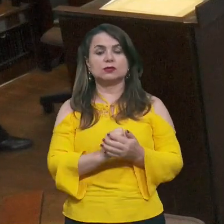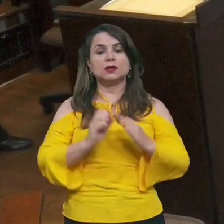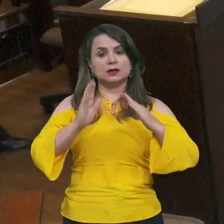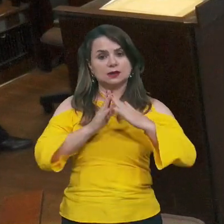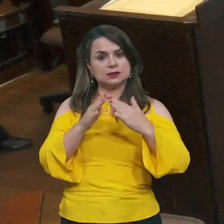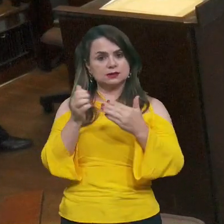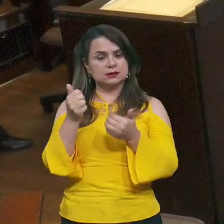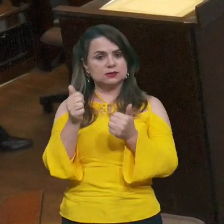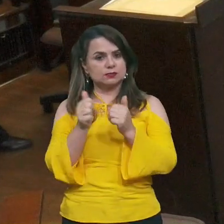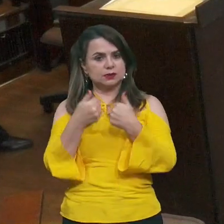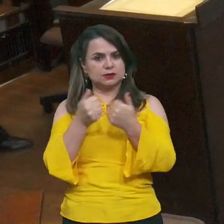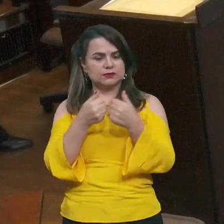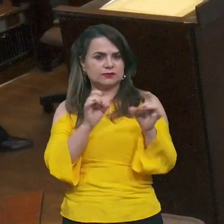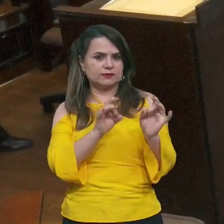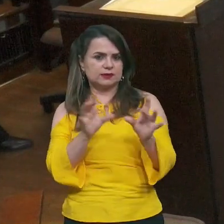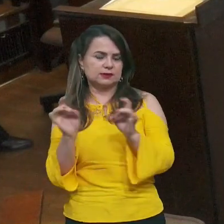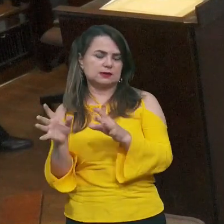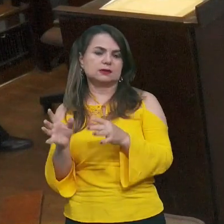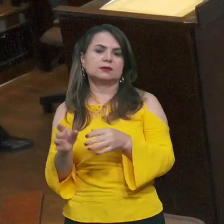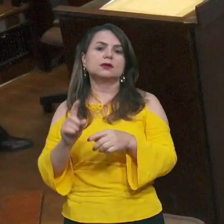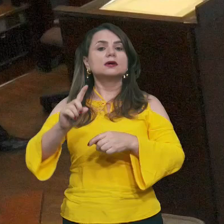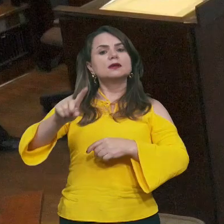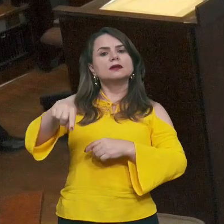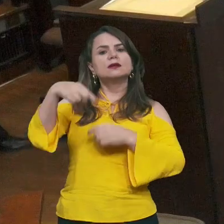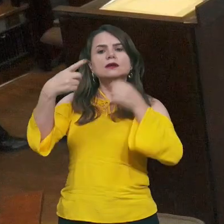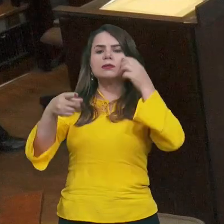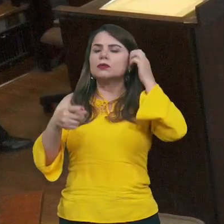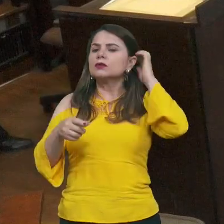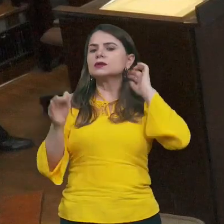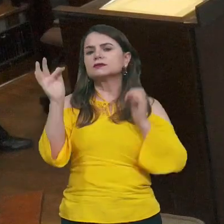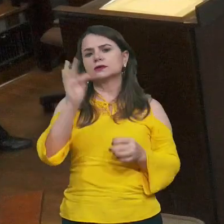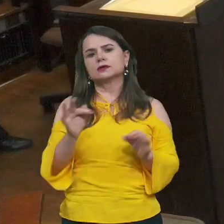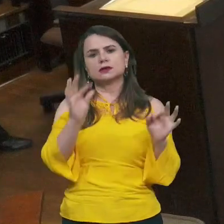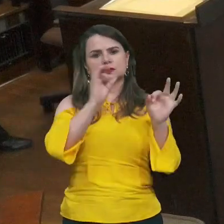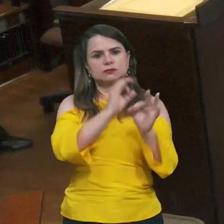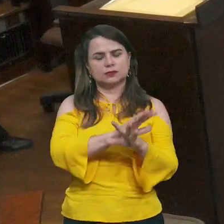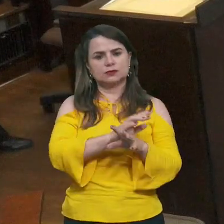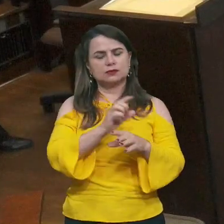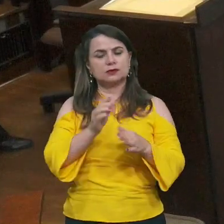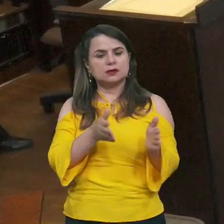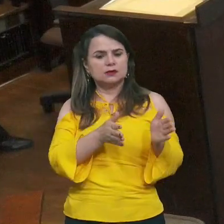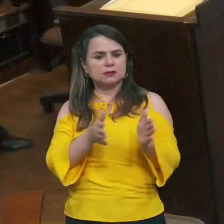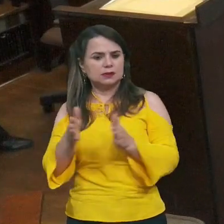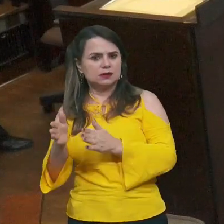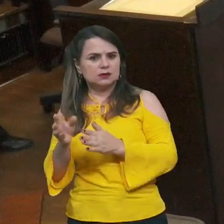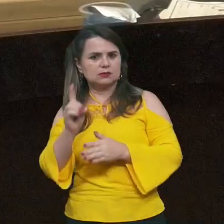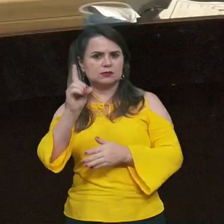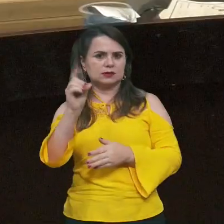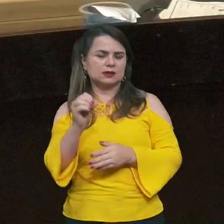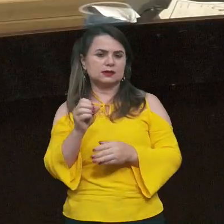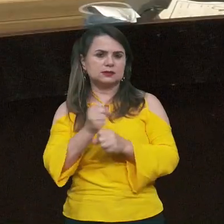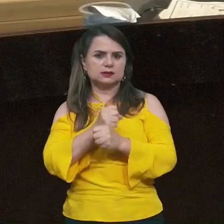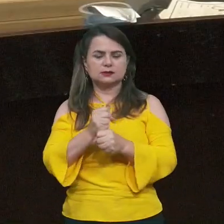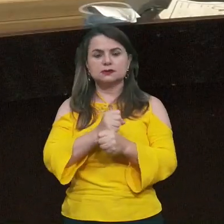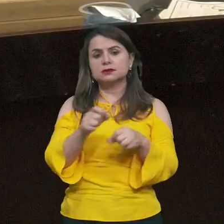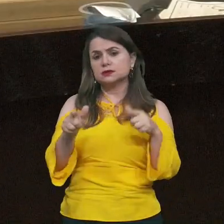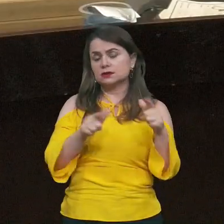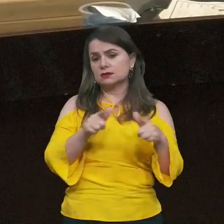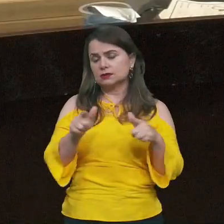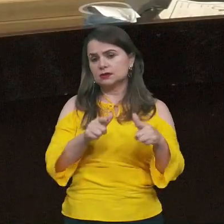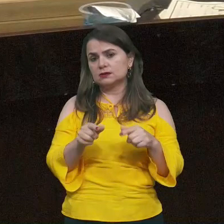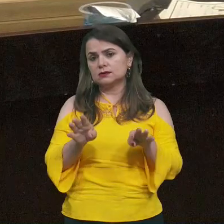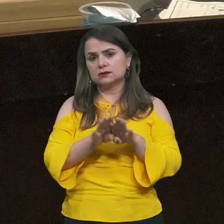Depois de formada, trabalhou na área financeira por 10 anos e nesse período fez técnico em contabilidade e MBA